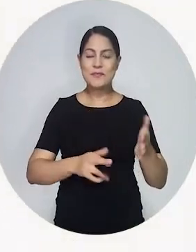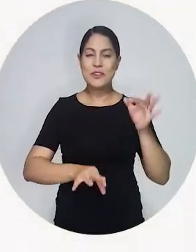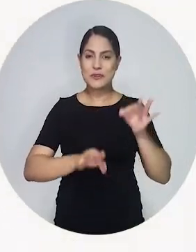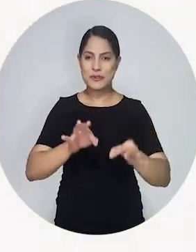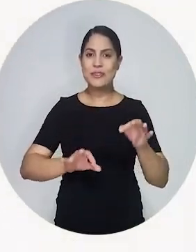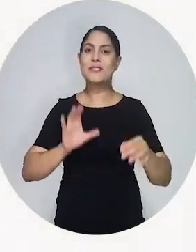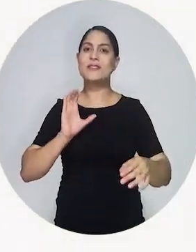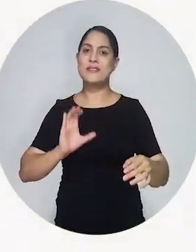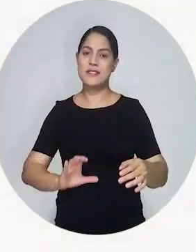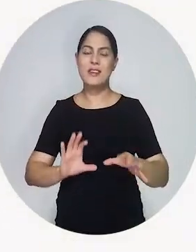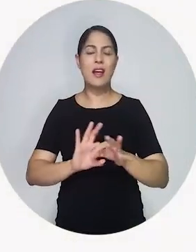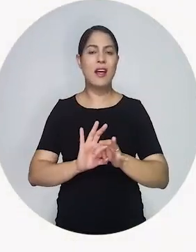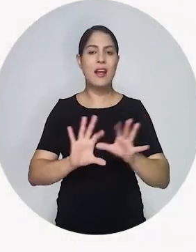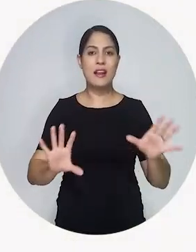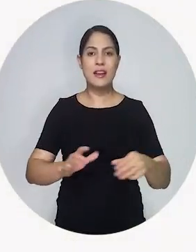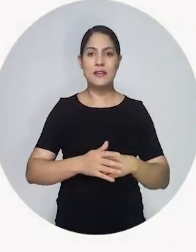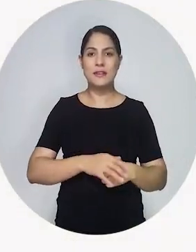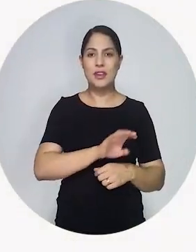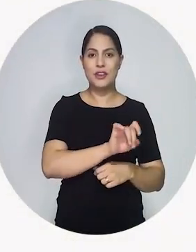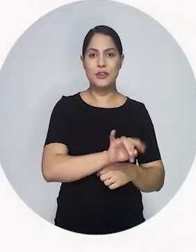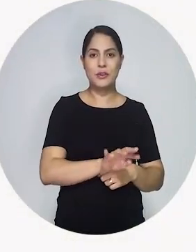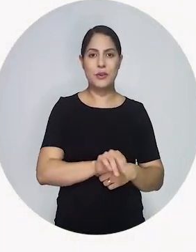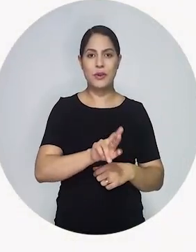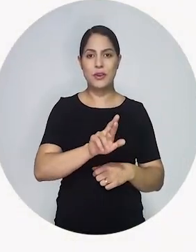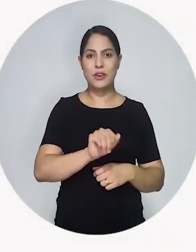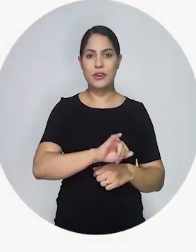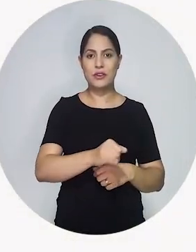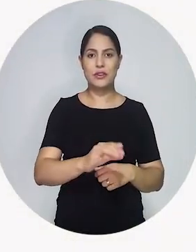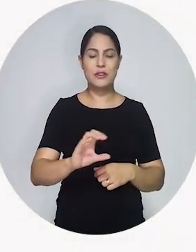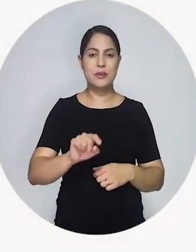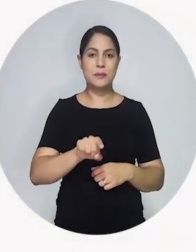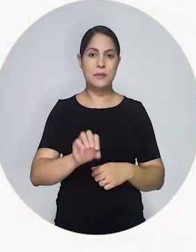revista Justiça e Cidadania você pode conferir em